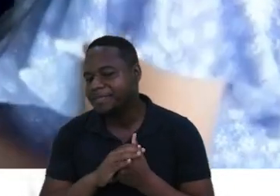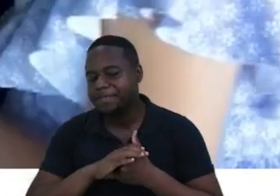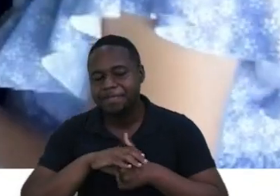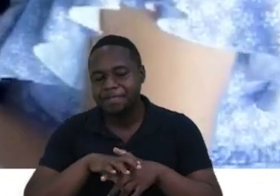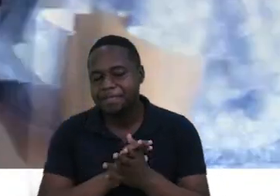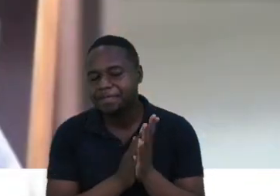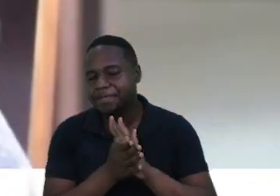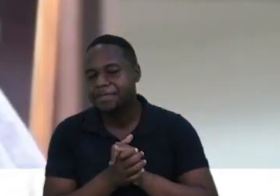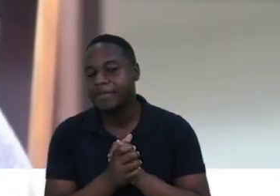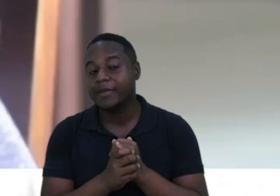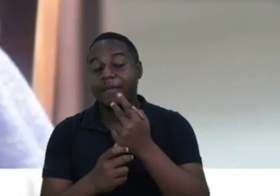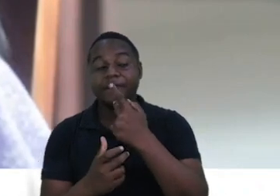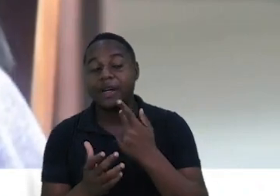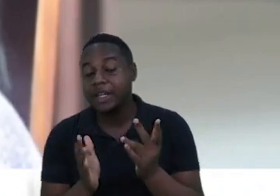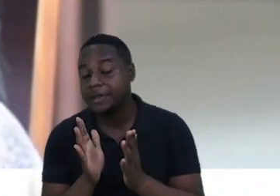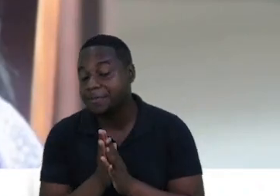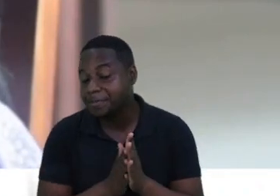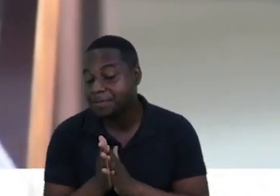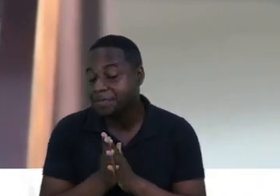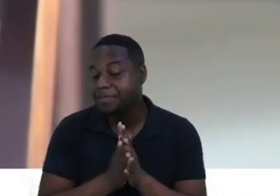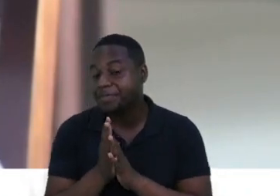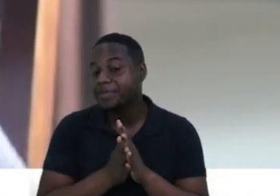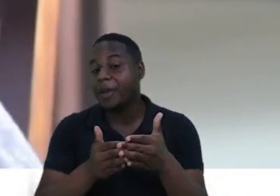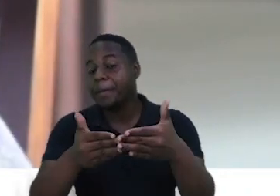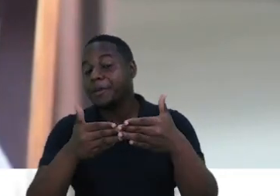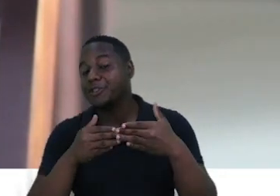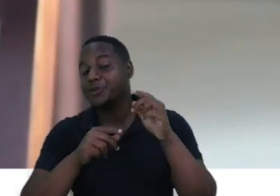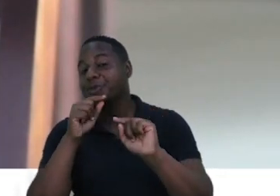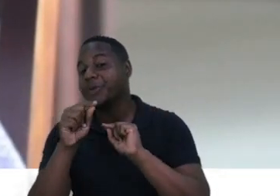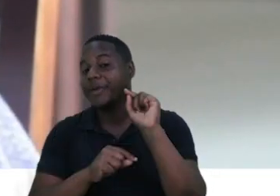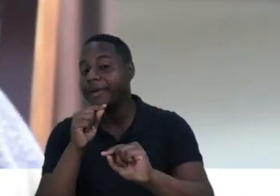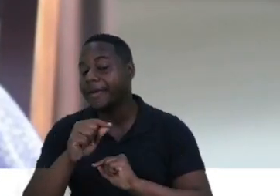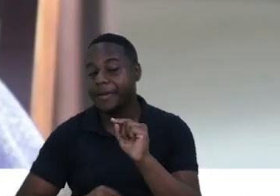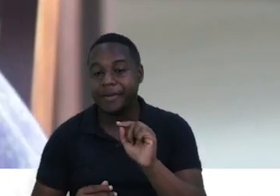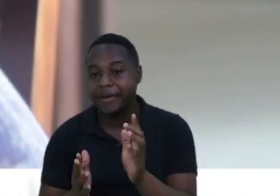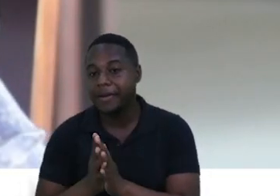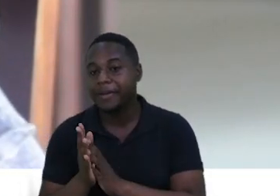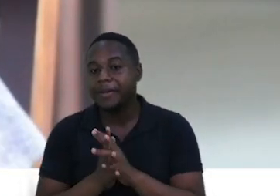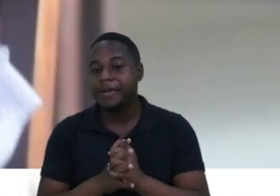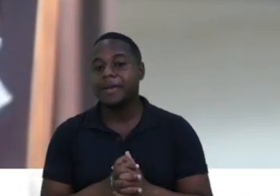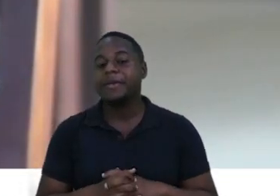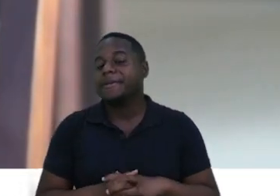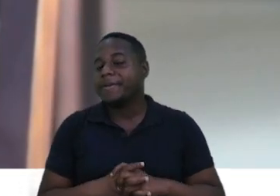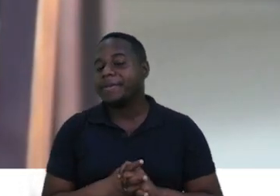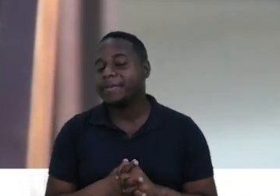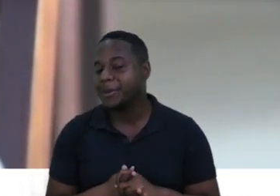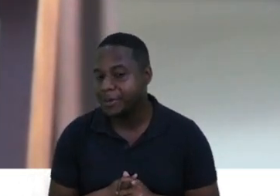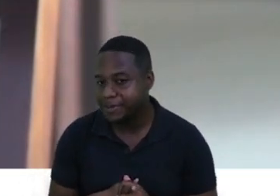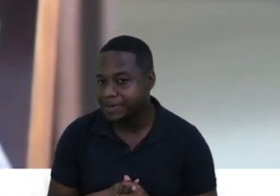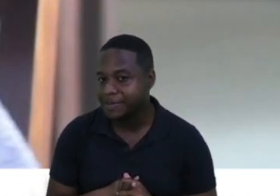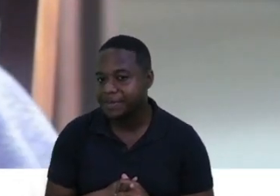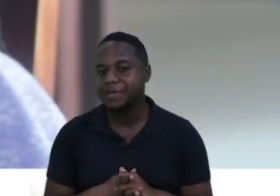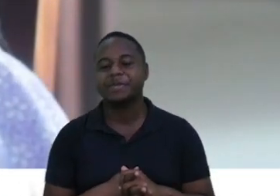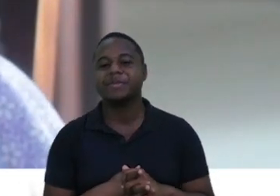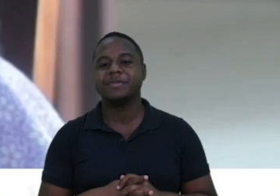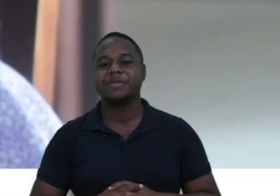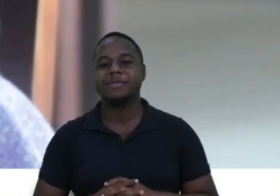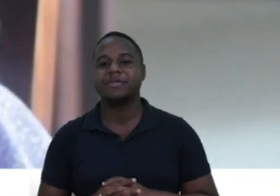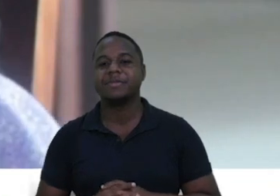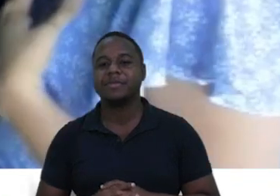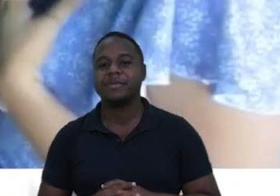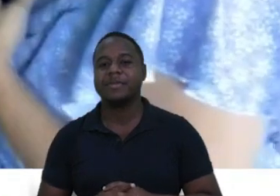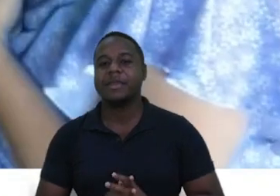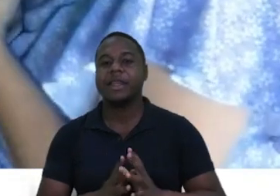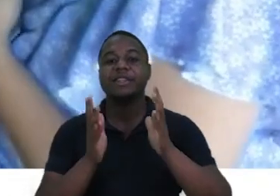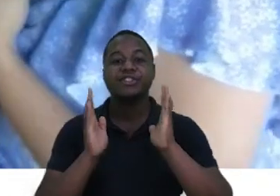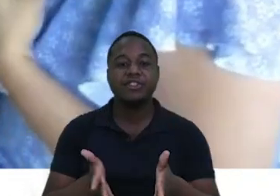Me conte. Que pedido é esse? Qual seria esse pedido, minha irmã? Vamos nessa. Exatamente. Qual seria o pedido? Qual seria o pedido? Já